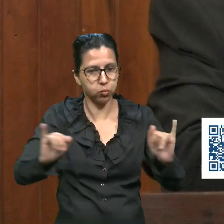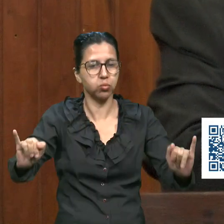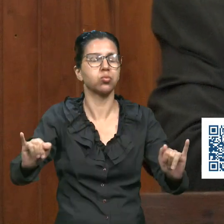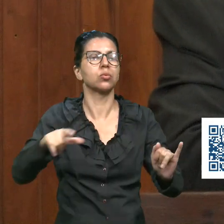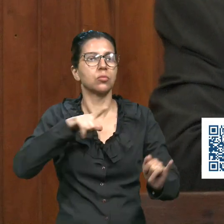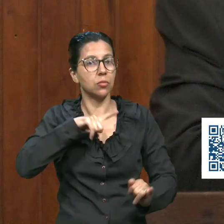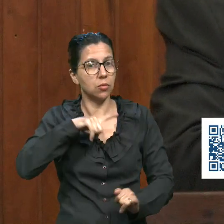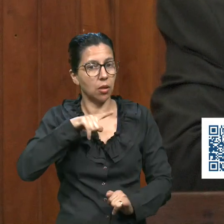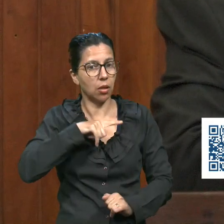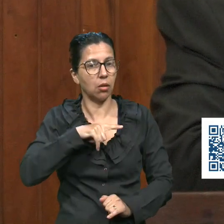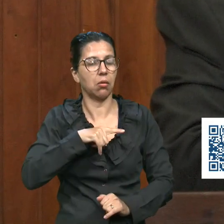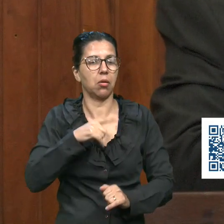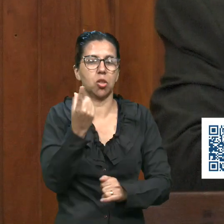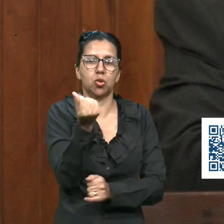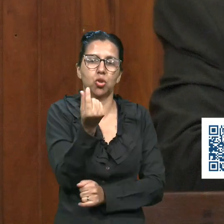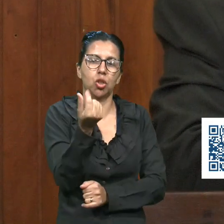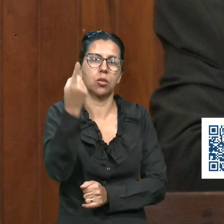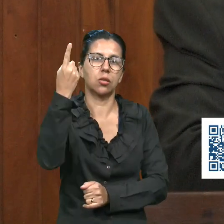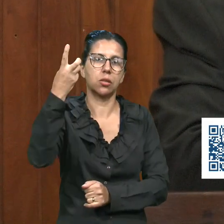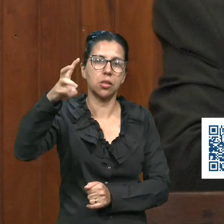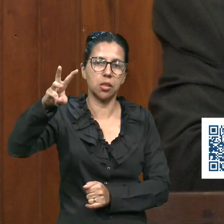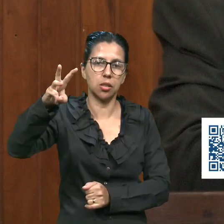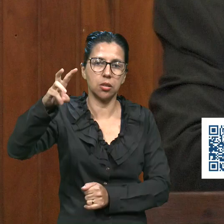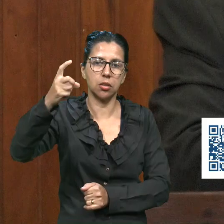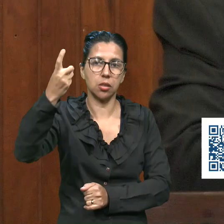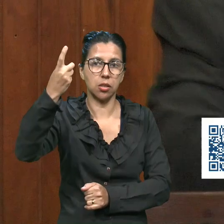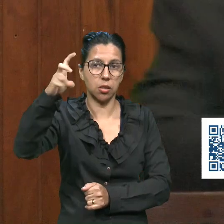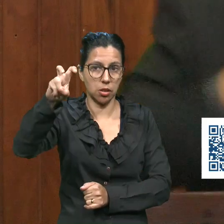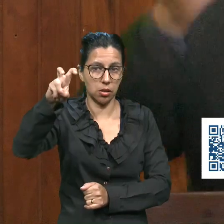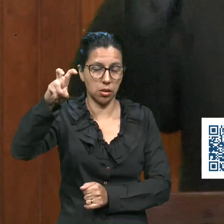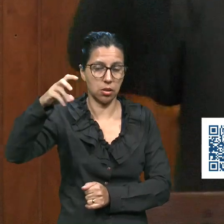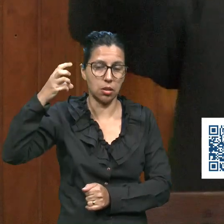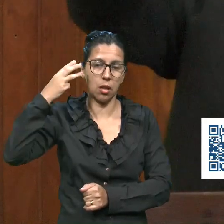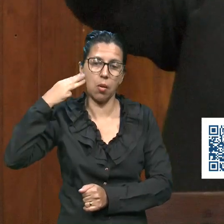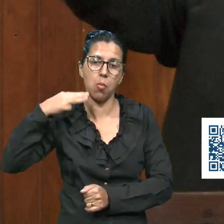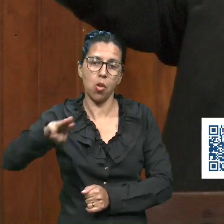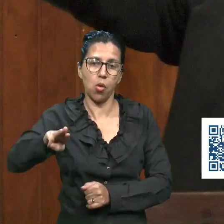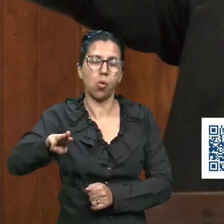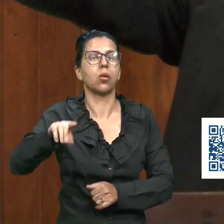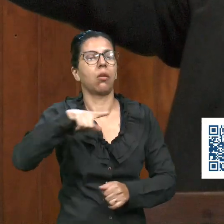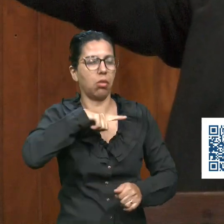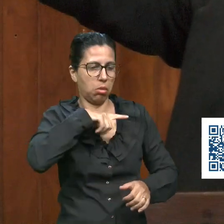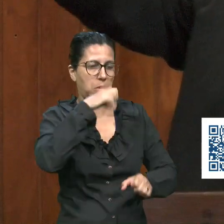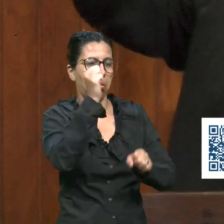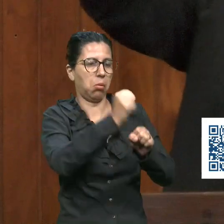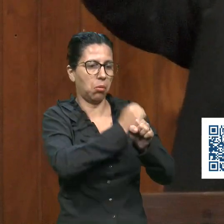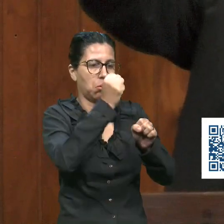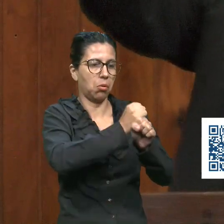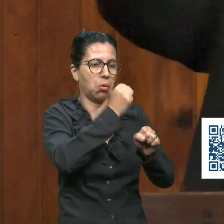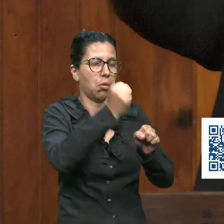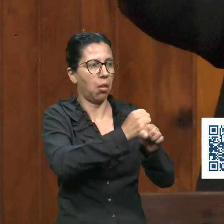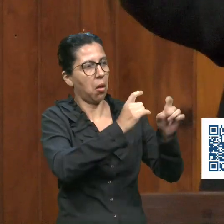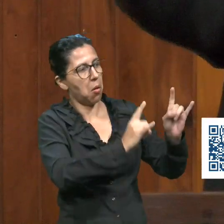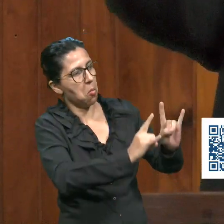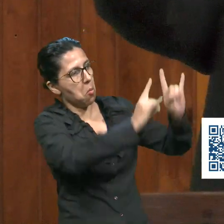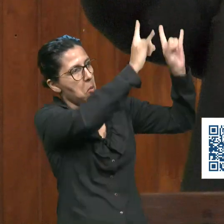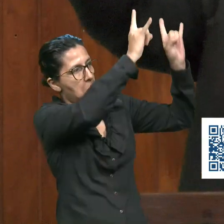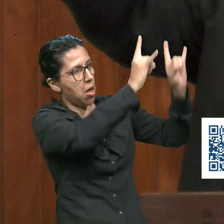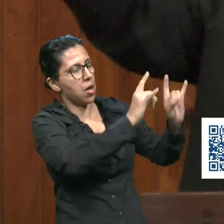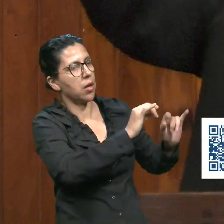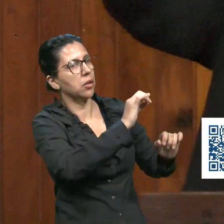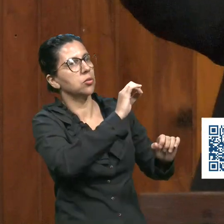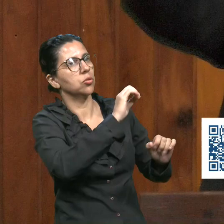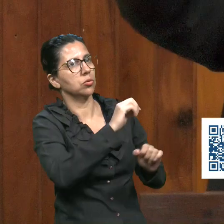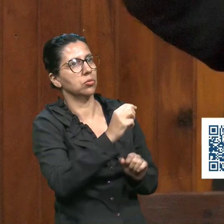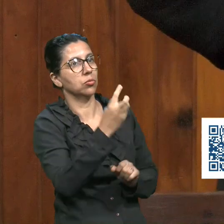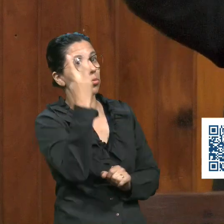ordem de 15 milhões, seria esse aporte para as reformas necessárias para os prédios ali, os